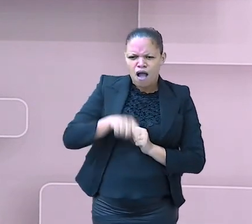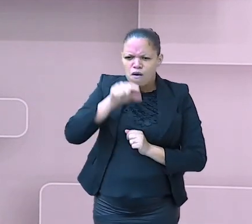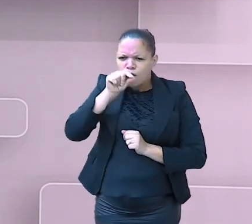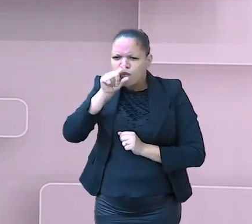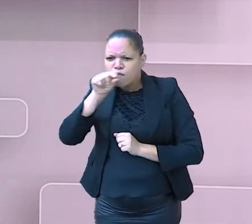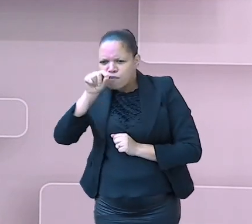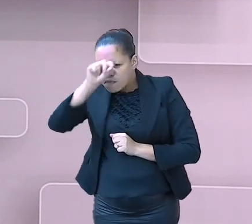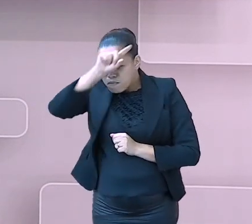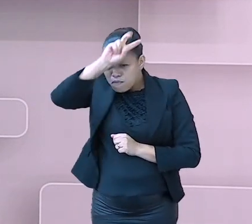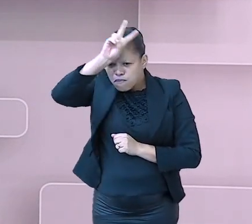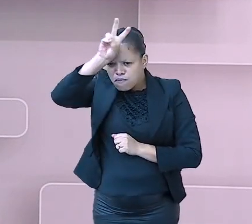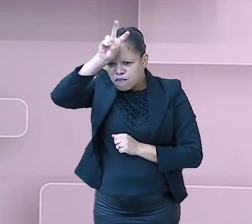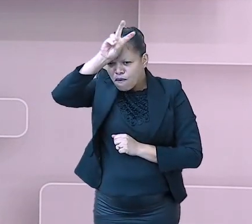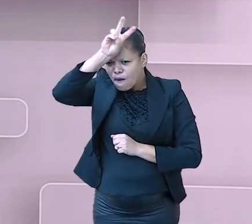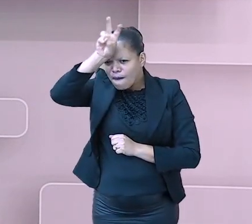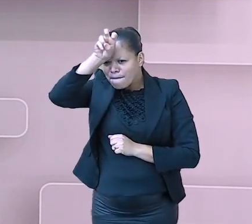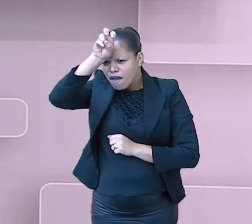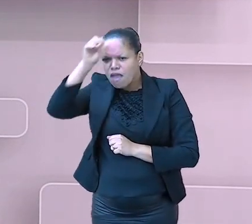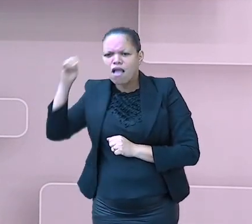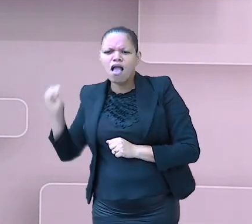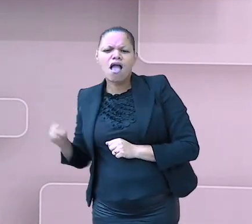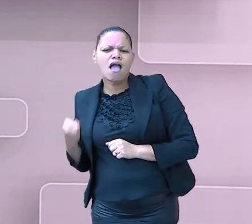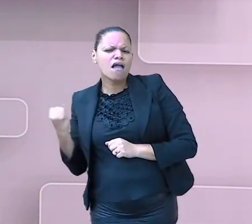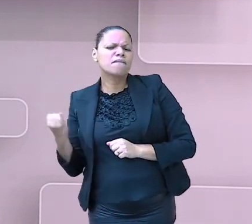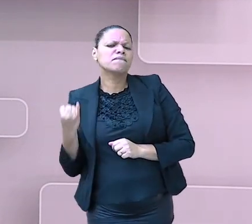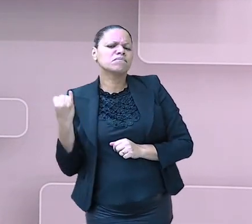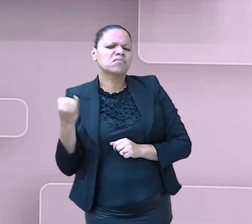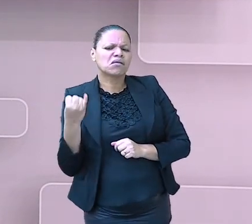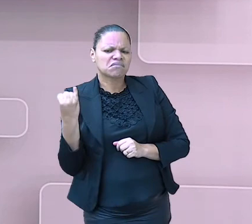invertebrado. Sim, a abelha